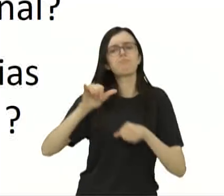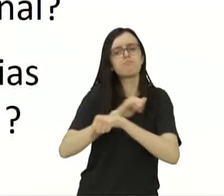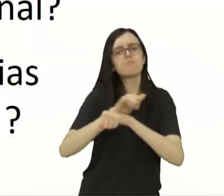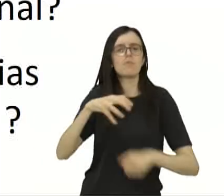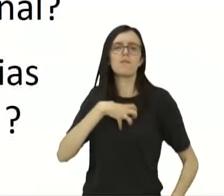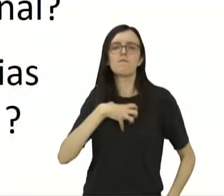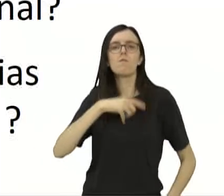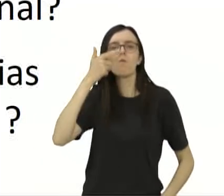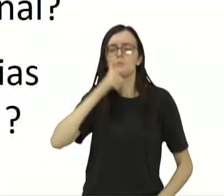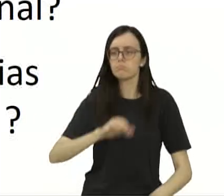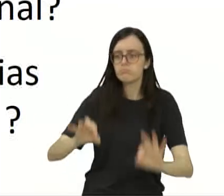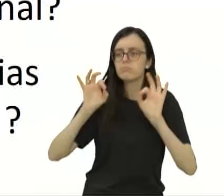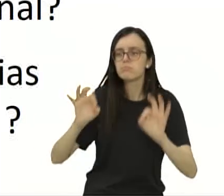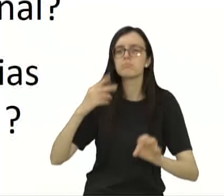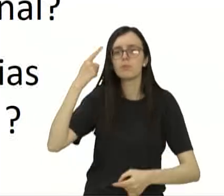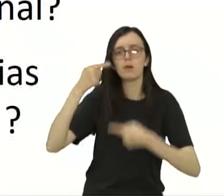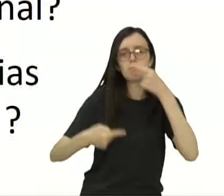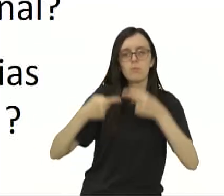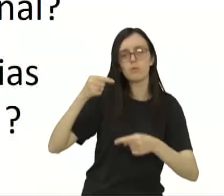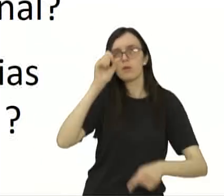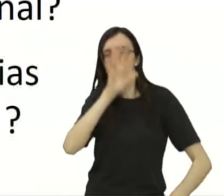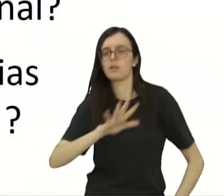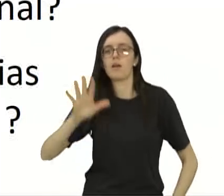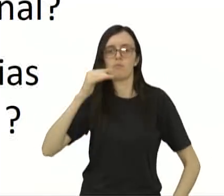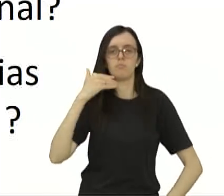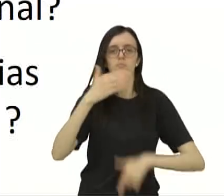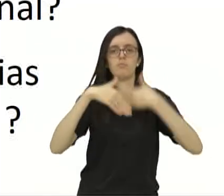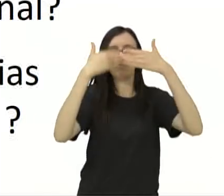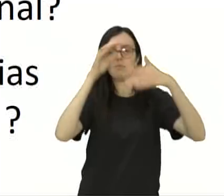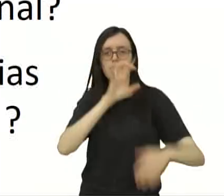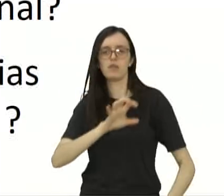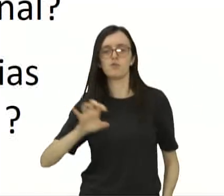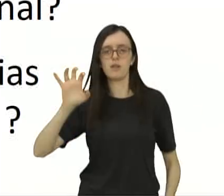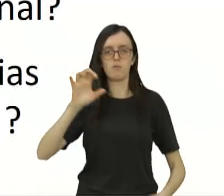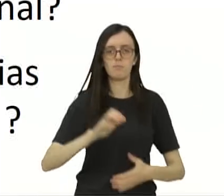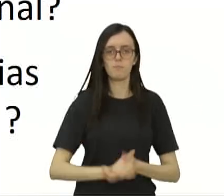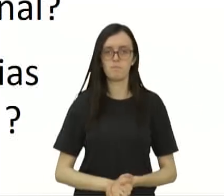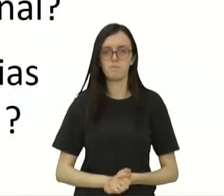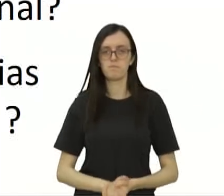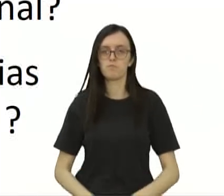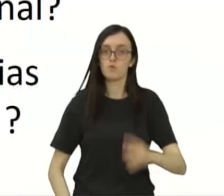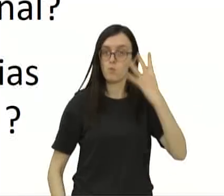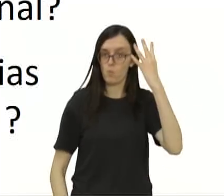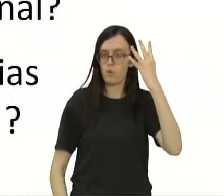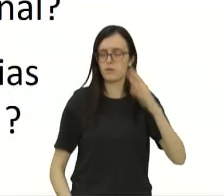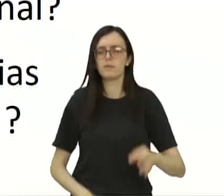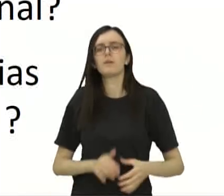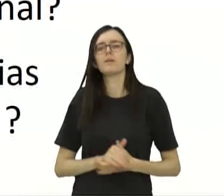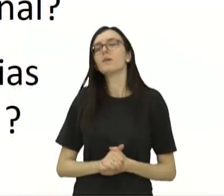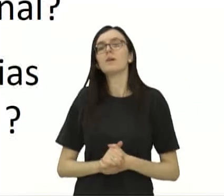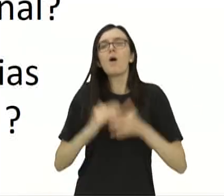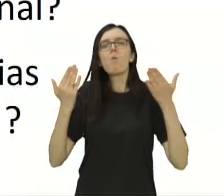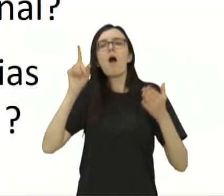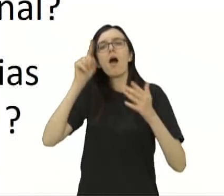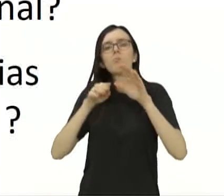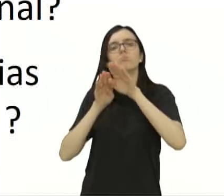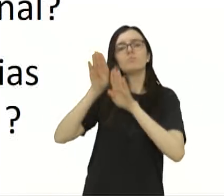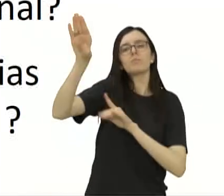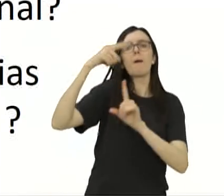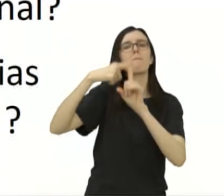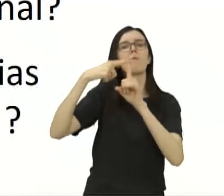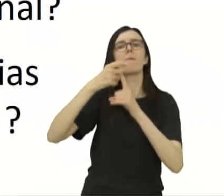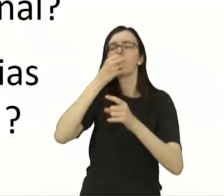instrumentos para efetivar a Política Nacional de Desenvolvimento Regional? E número 4. Quais são as vantagens